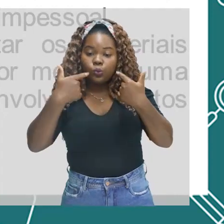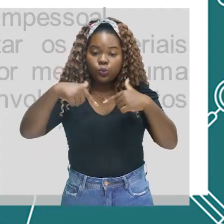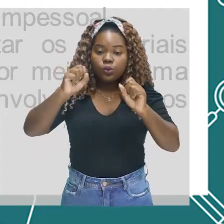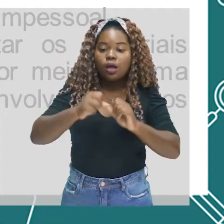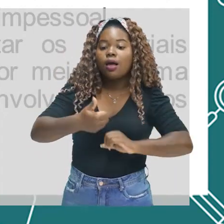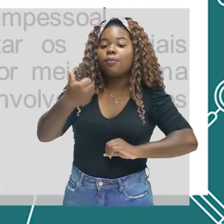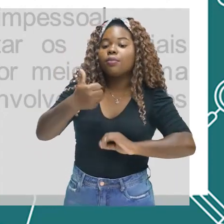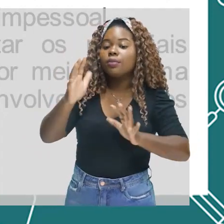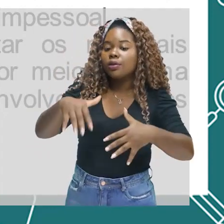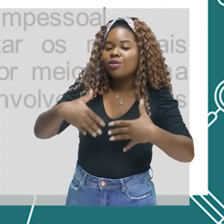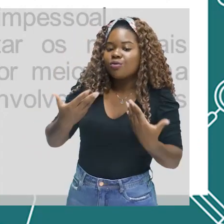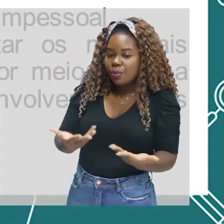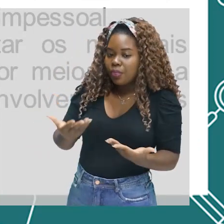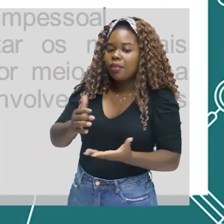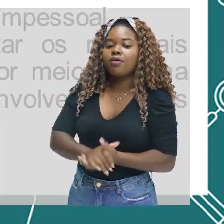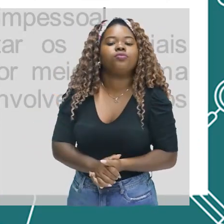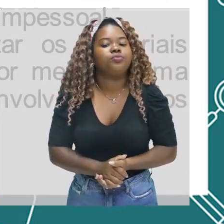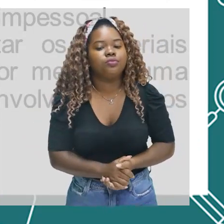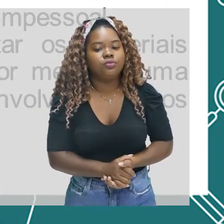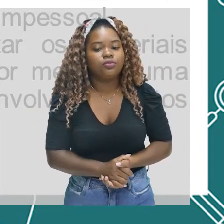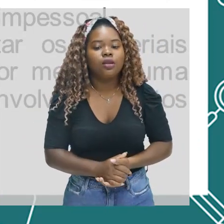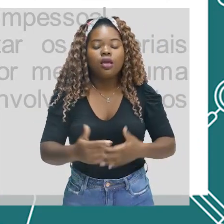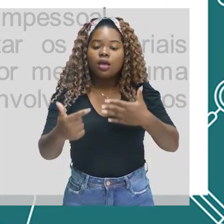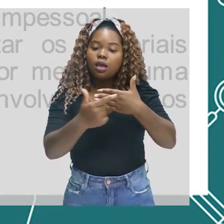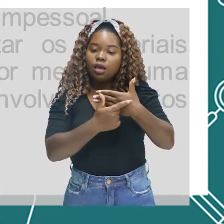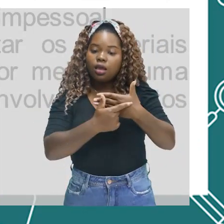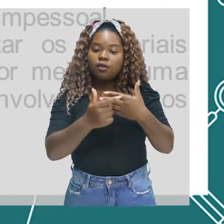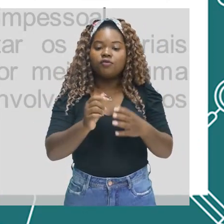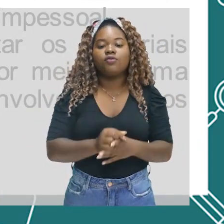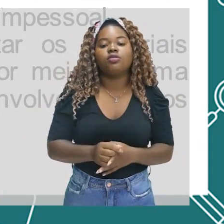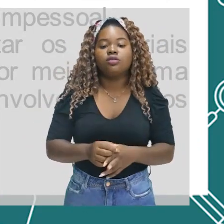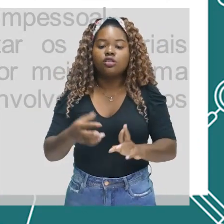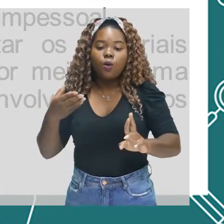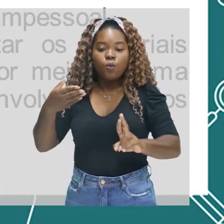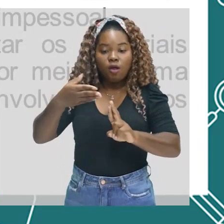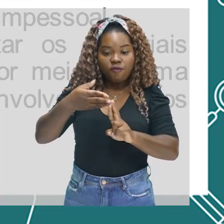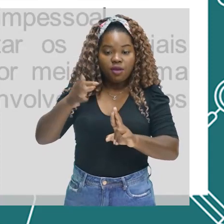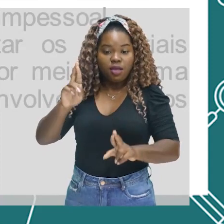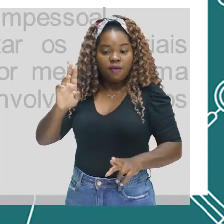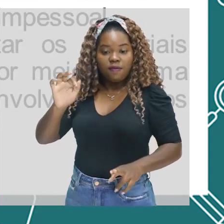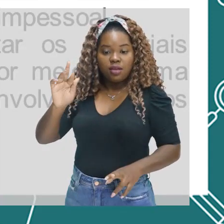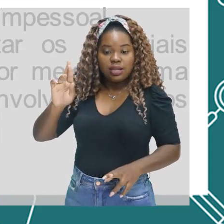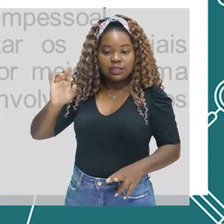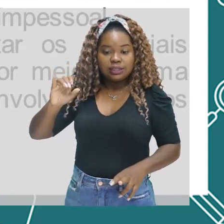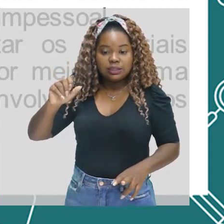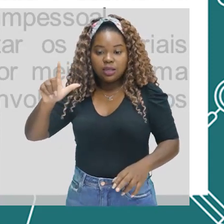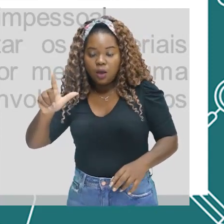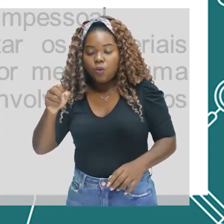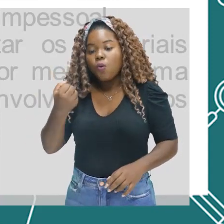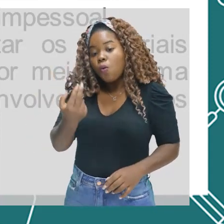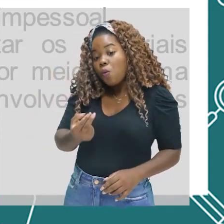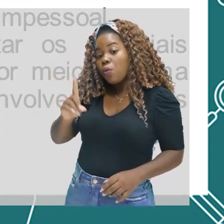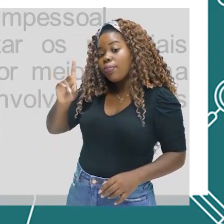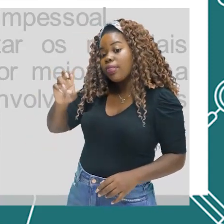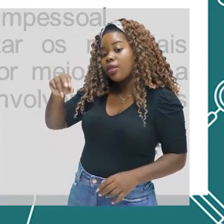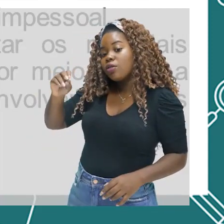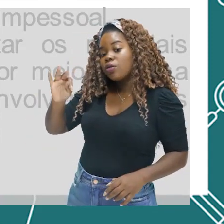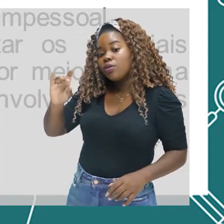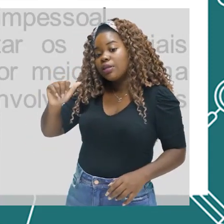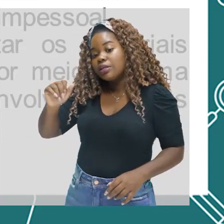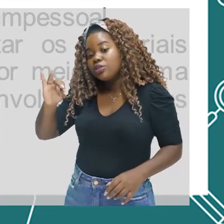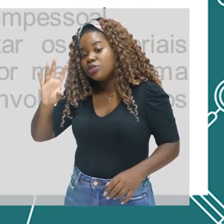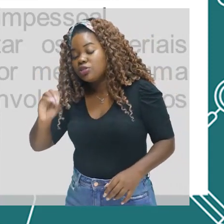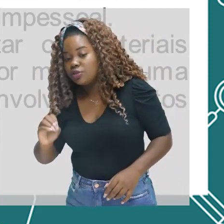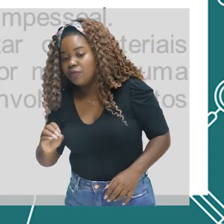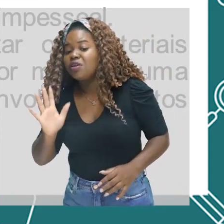que nós vamos ver é a função referencial ou denotativa. Nós já tivemos essa aula sobre